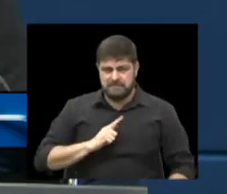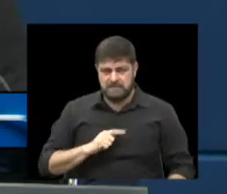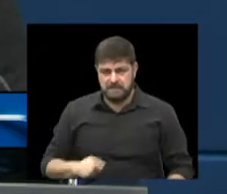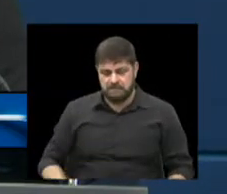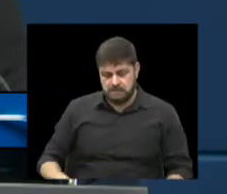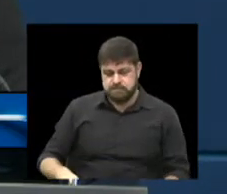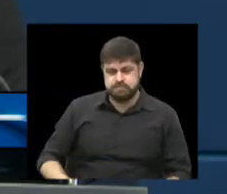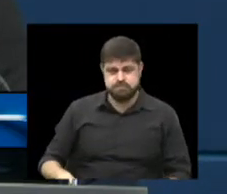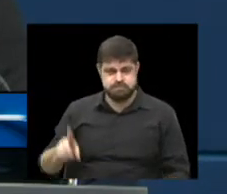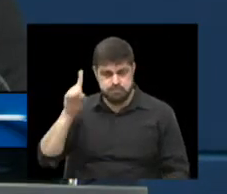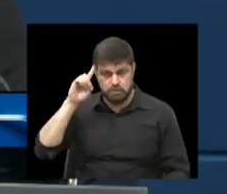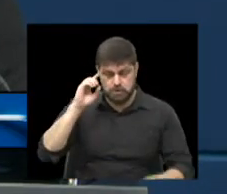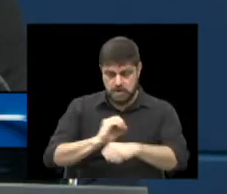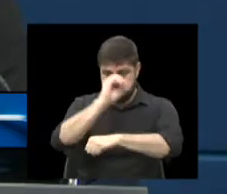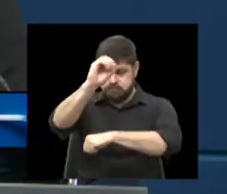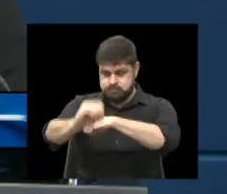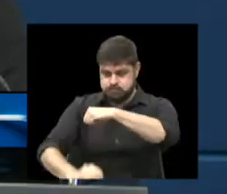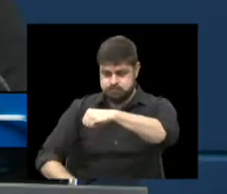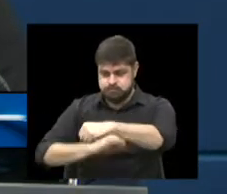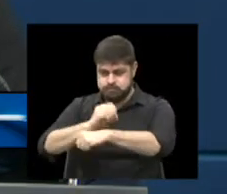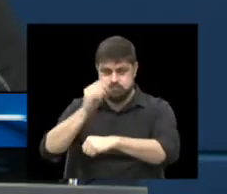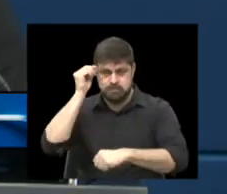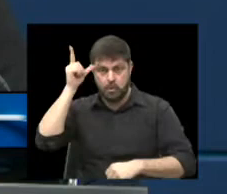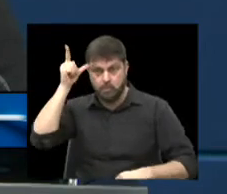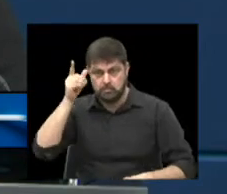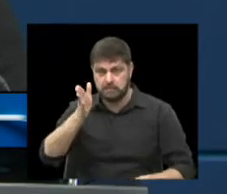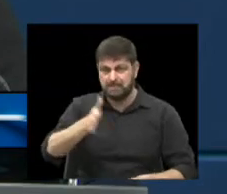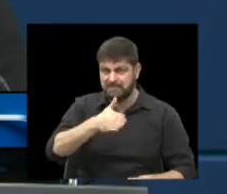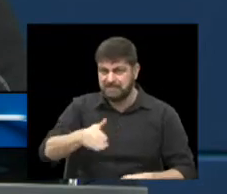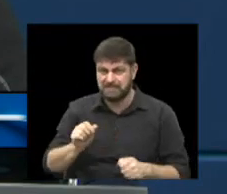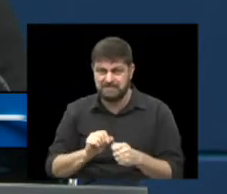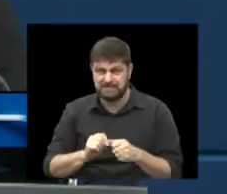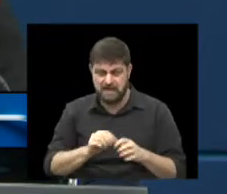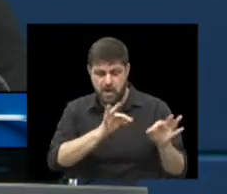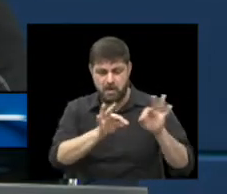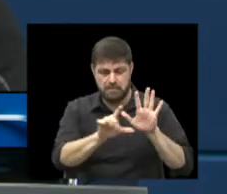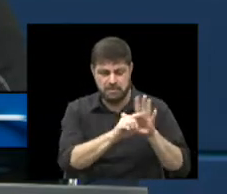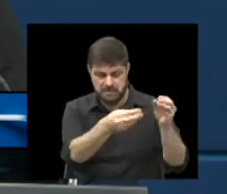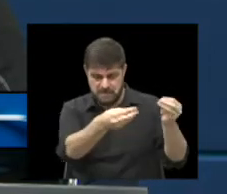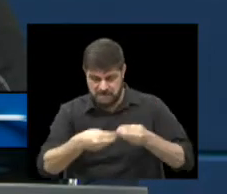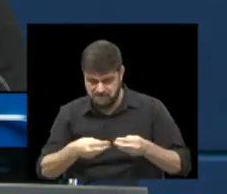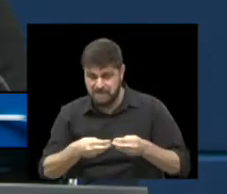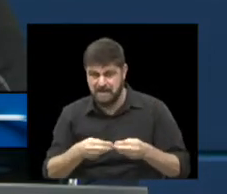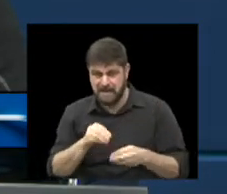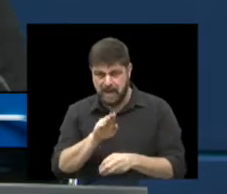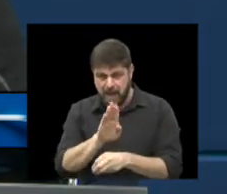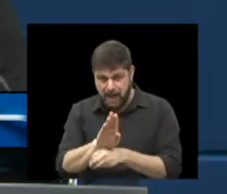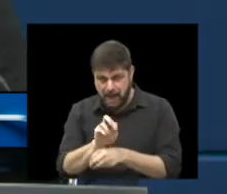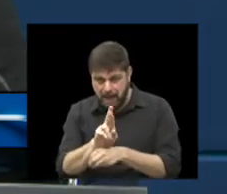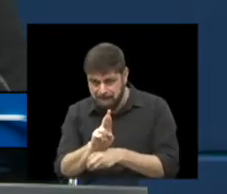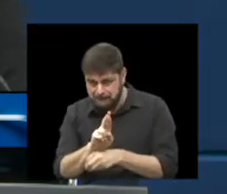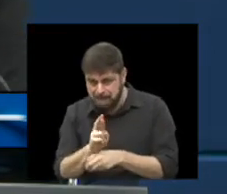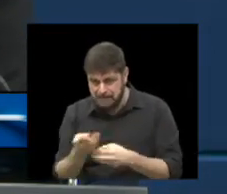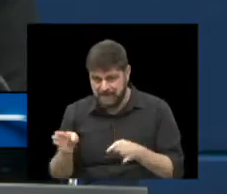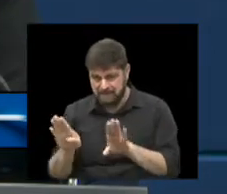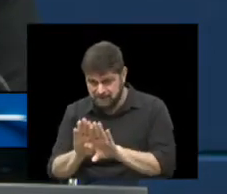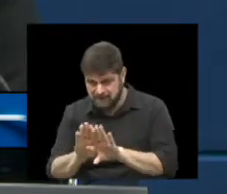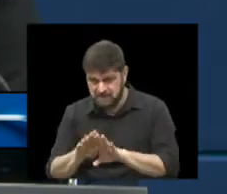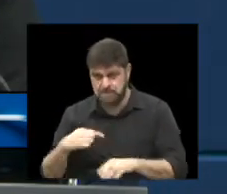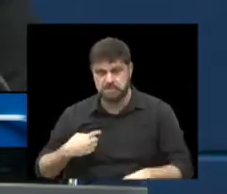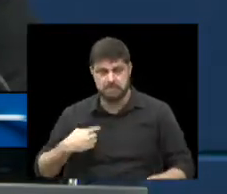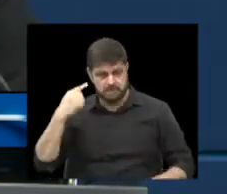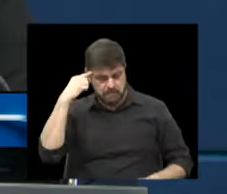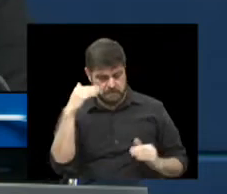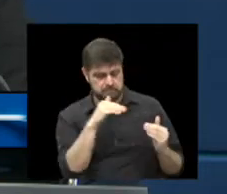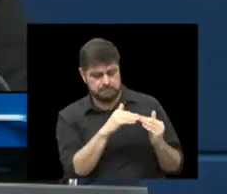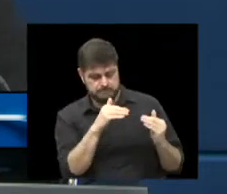cultural, e coloca agora esse projeto, que foi chamado de Fecha Cidade, mas eu concordo com o vereador Gustavo Peta, vereador